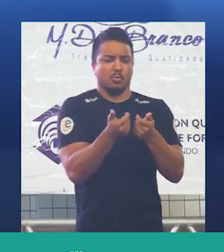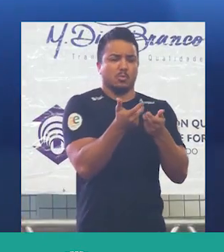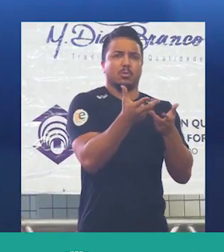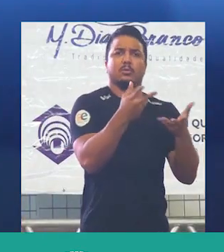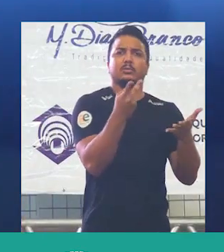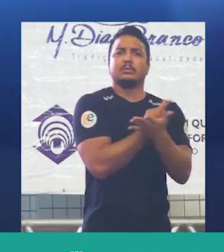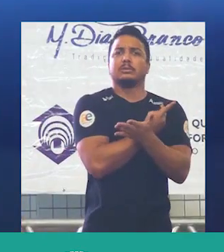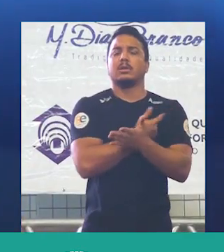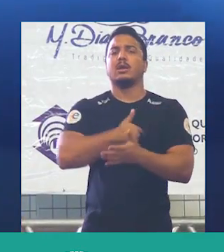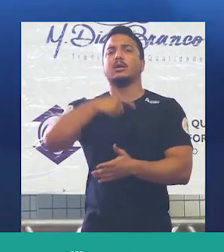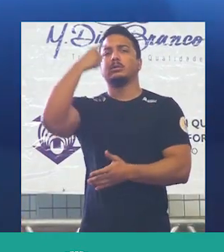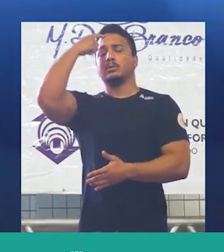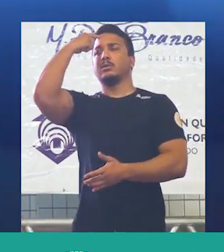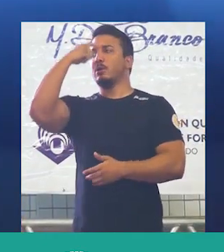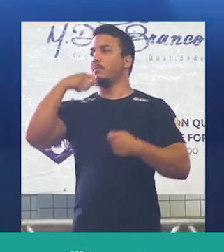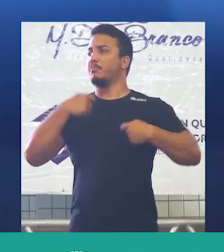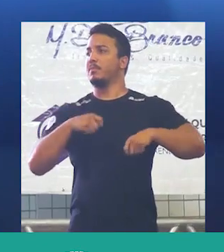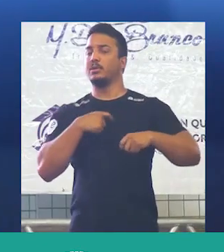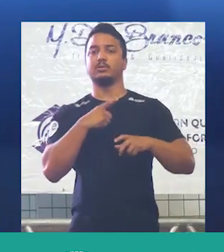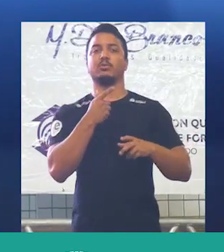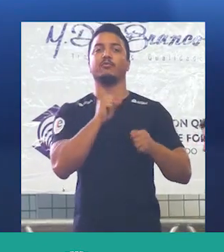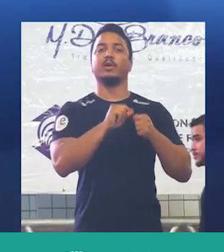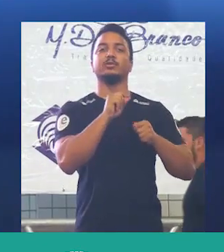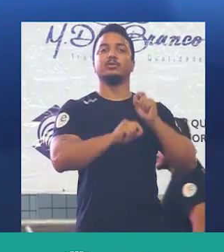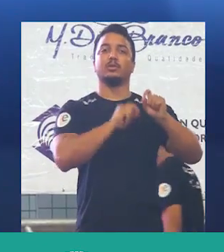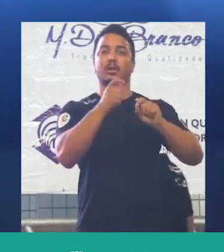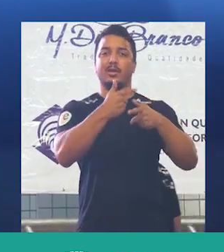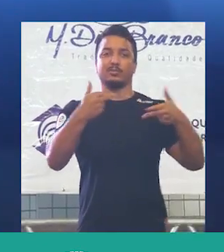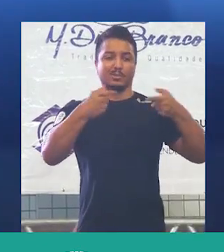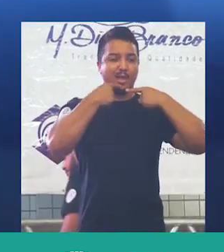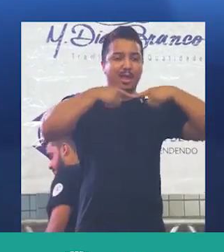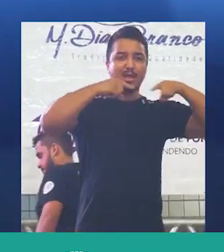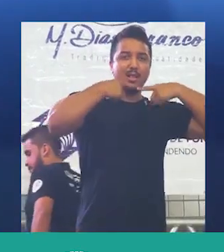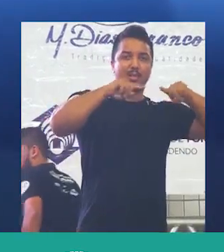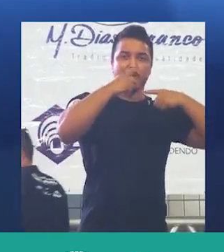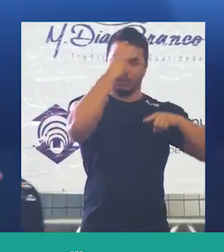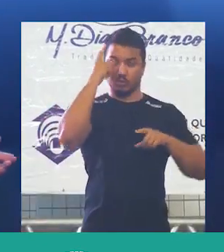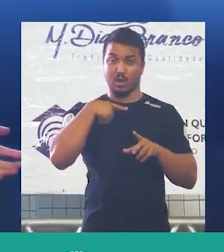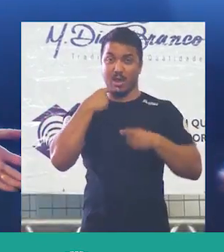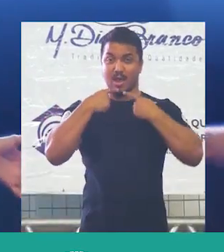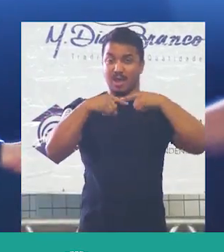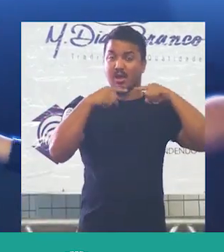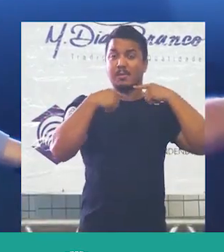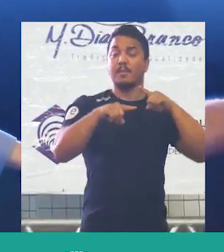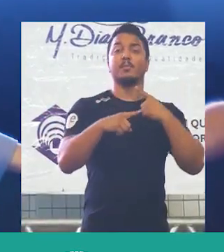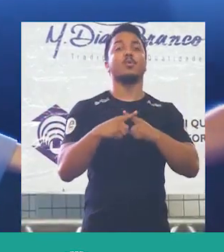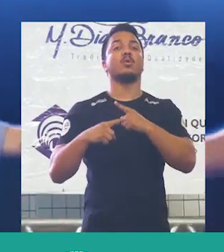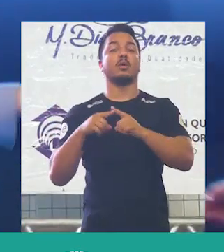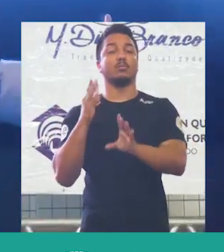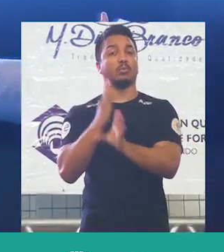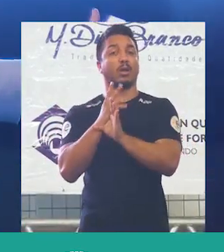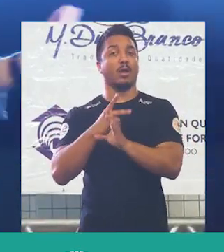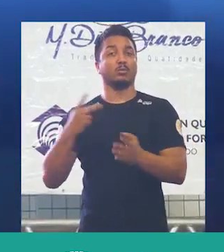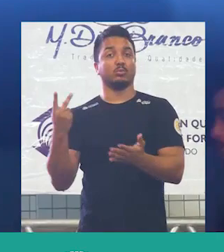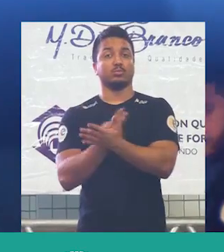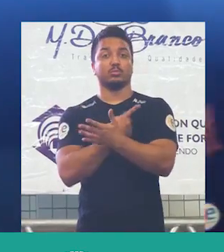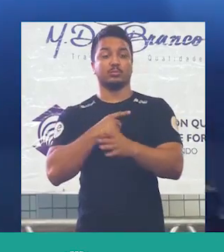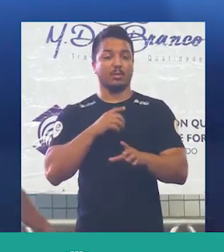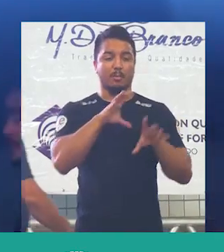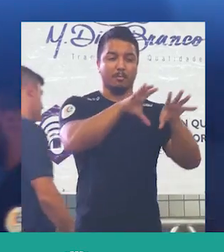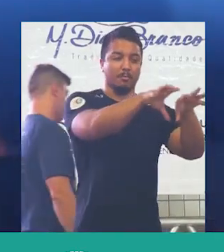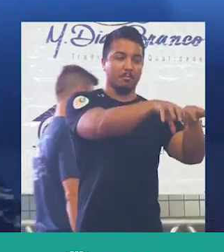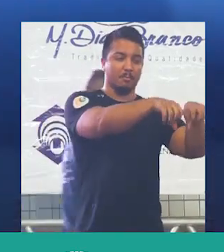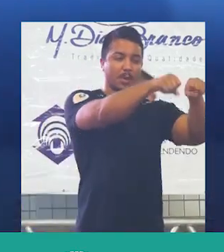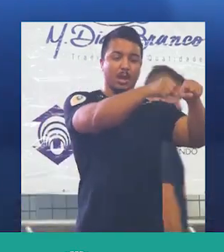vezes, porém, tive que me ocupar com as reclamações dos colonos que, no momento da colheita